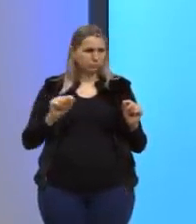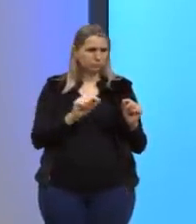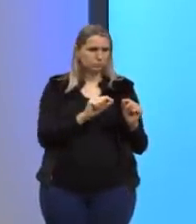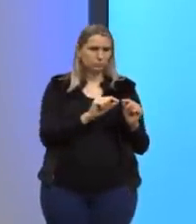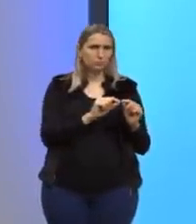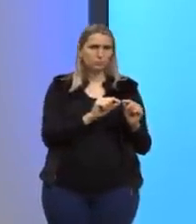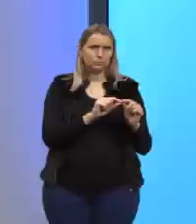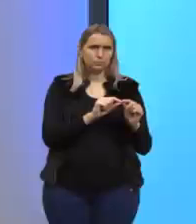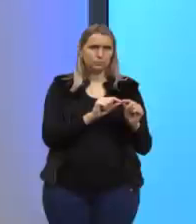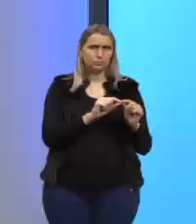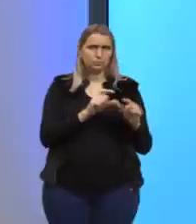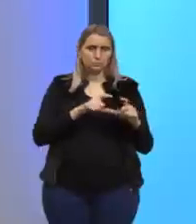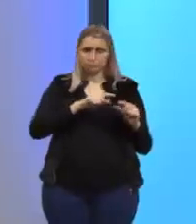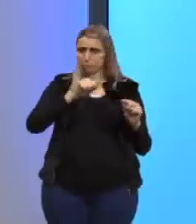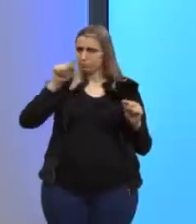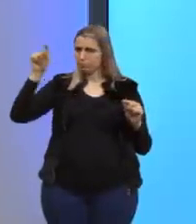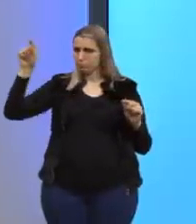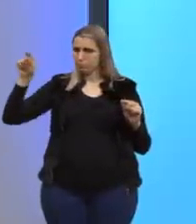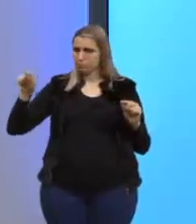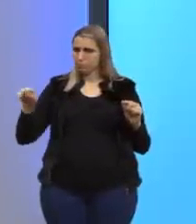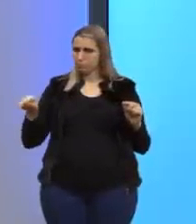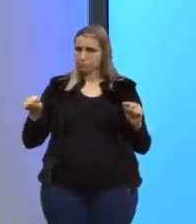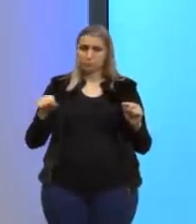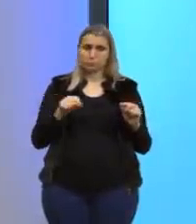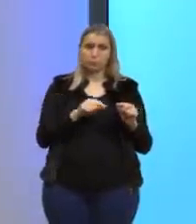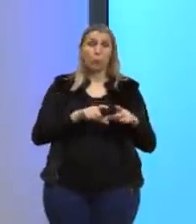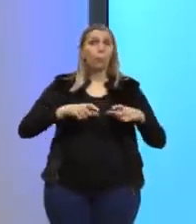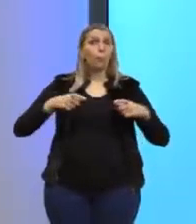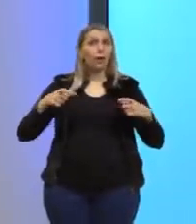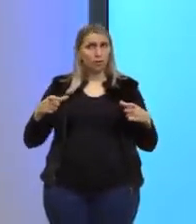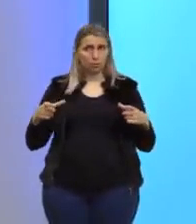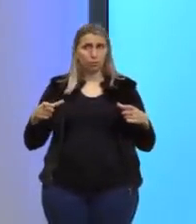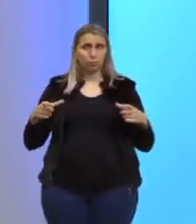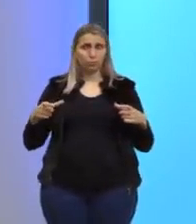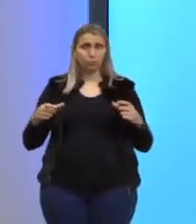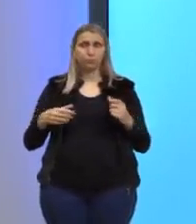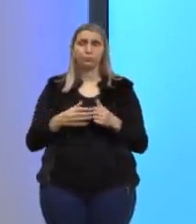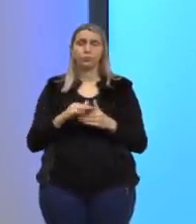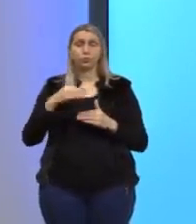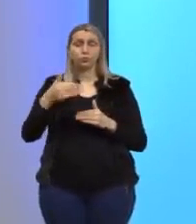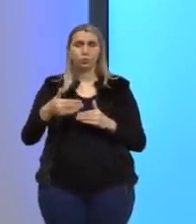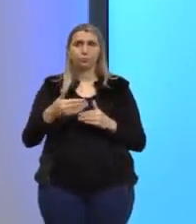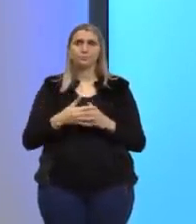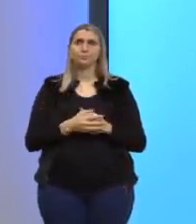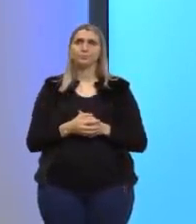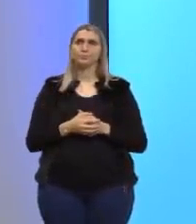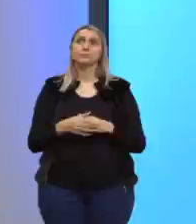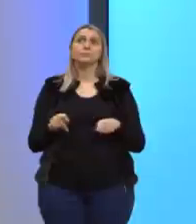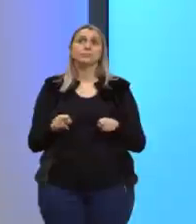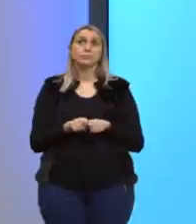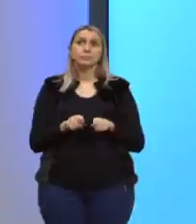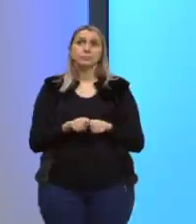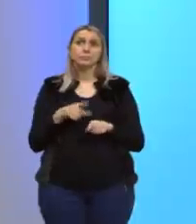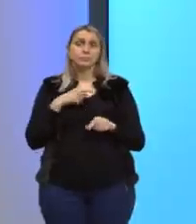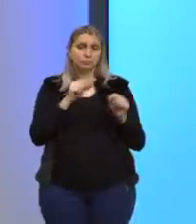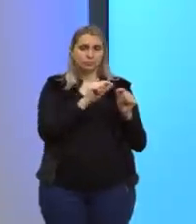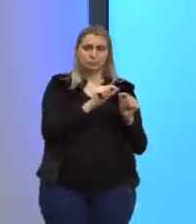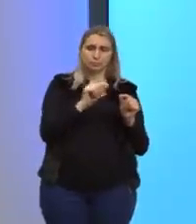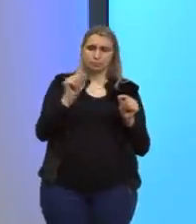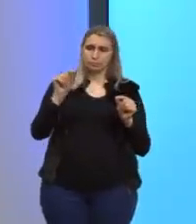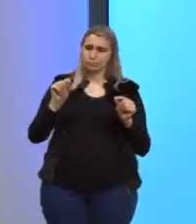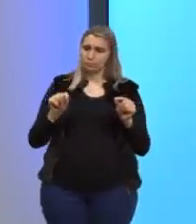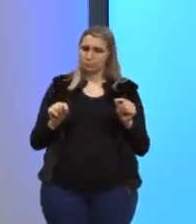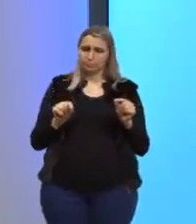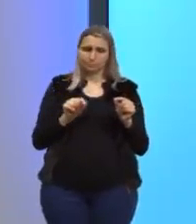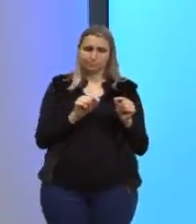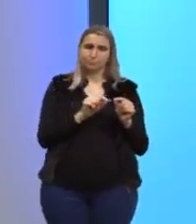ó. Esse triângulo de fora, como a gente, né, já vem conversando sobre isso. E nós temos um triângulo